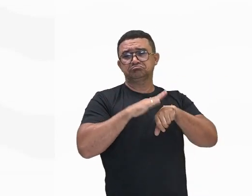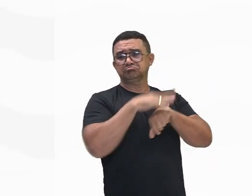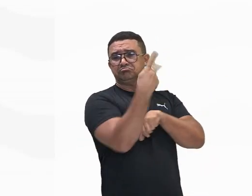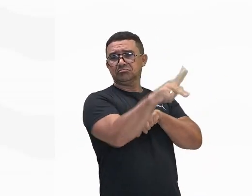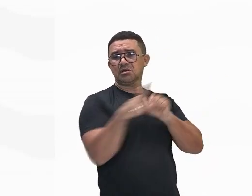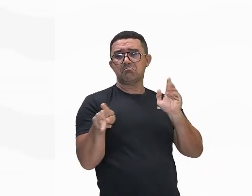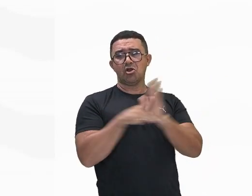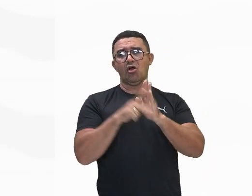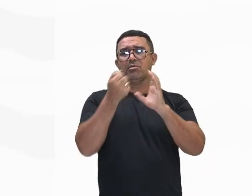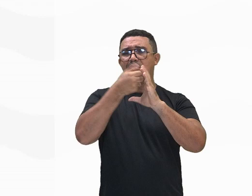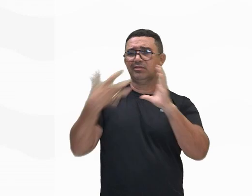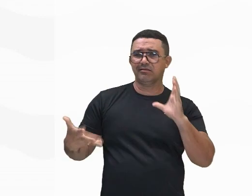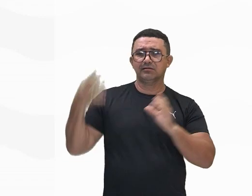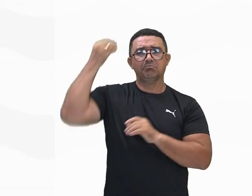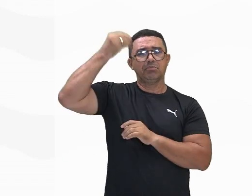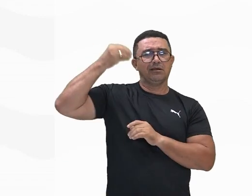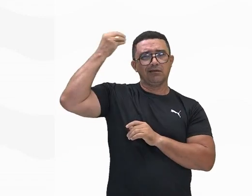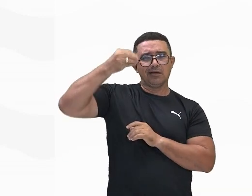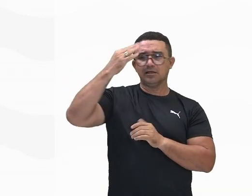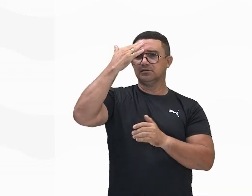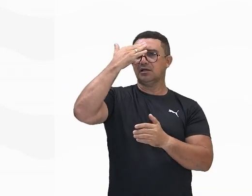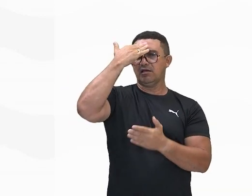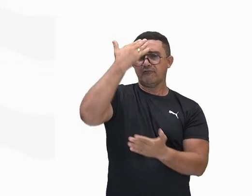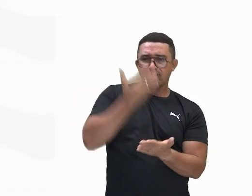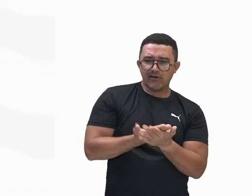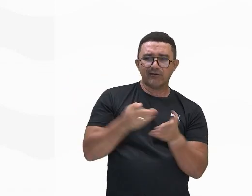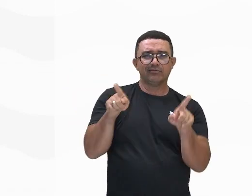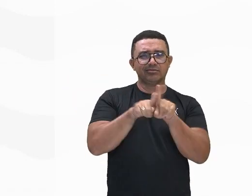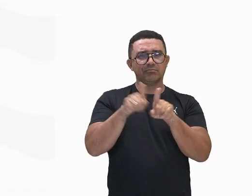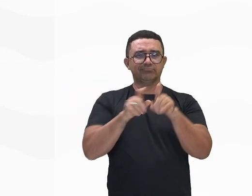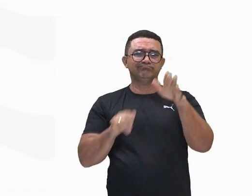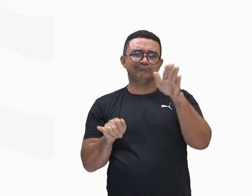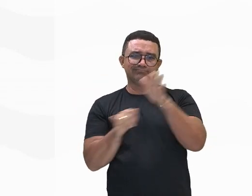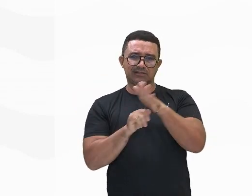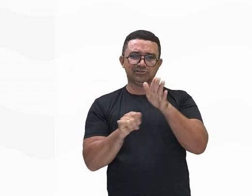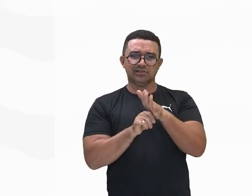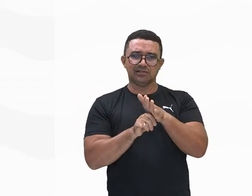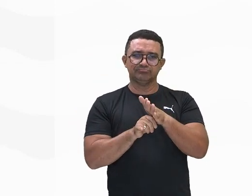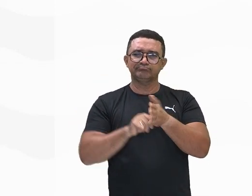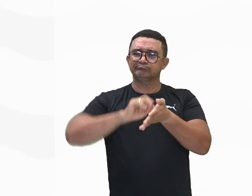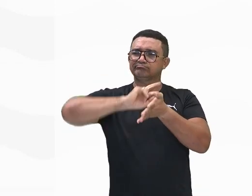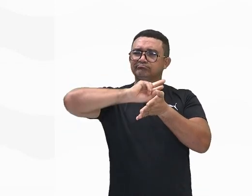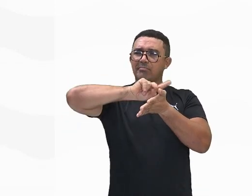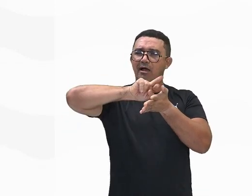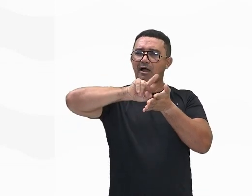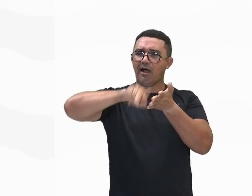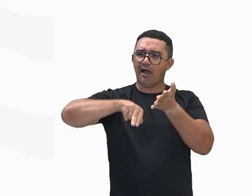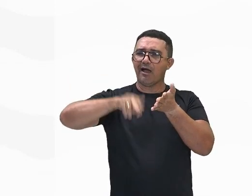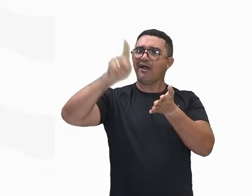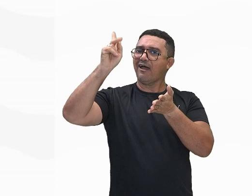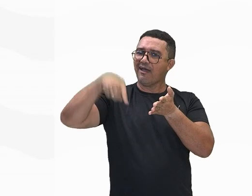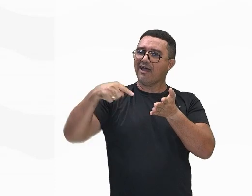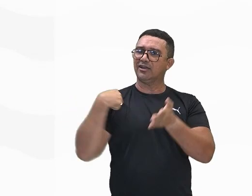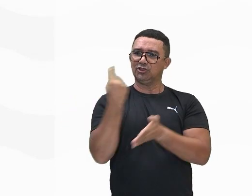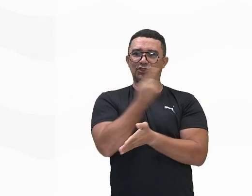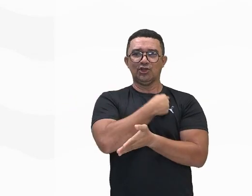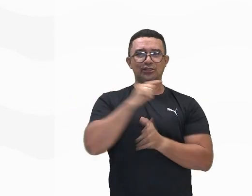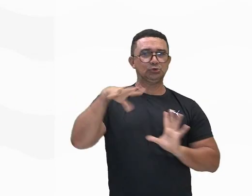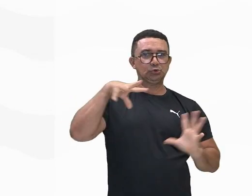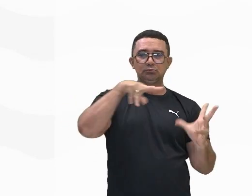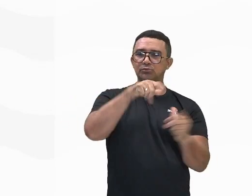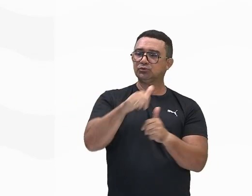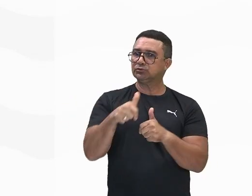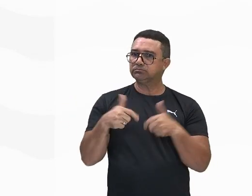características, experiências, crenças e identidades. Essa diversidade é o que torna nosso